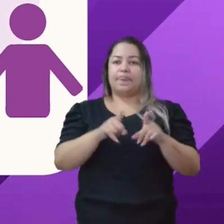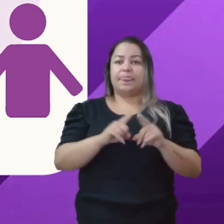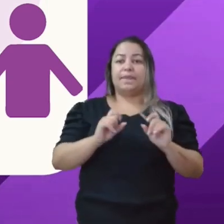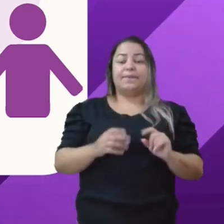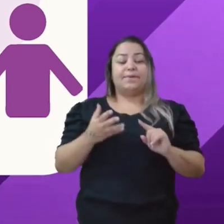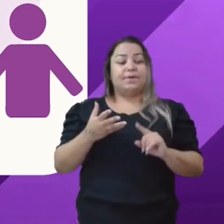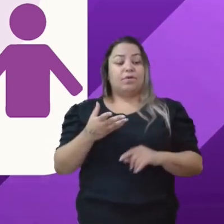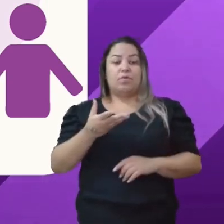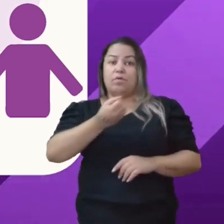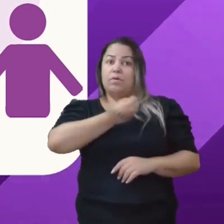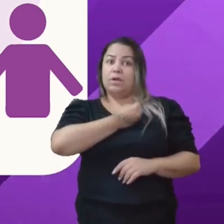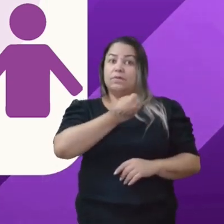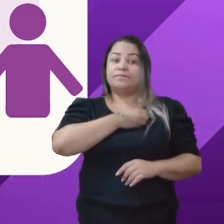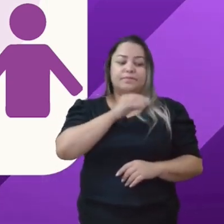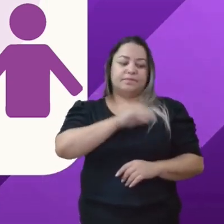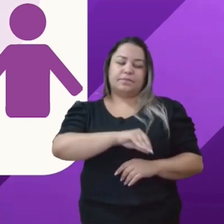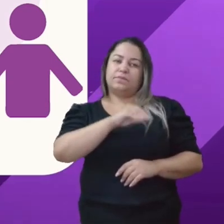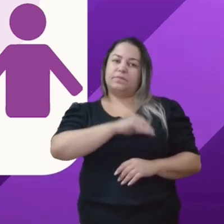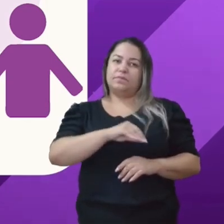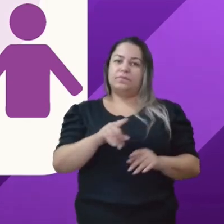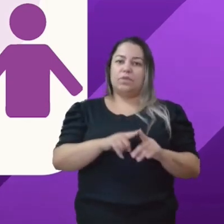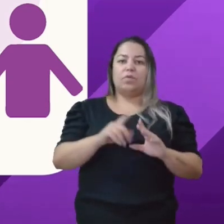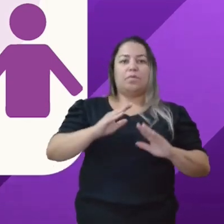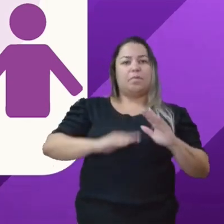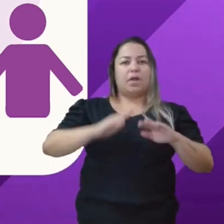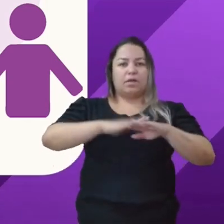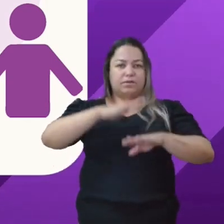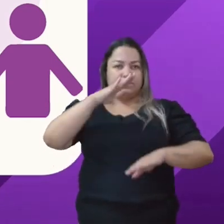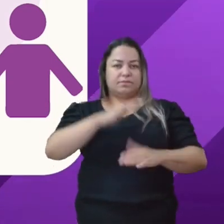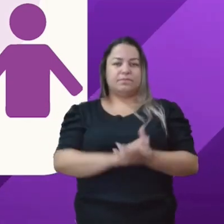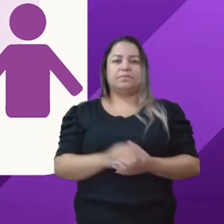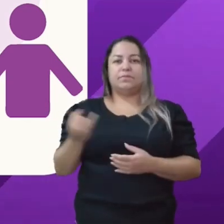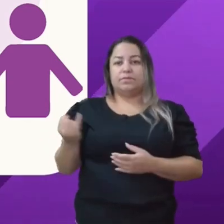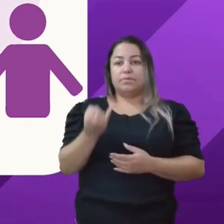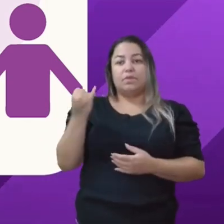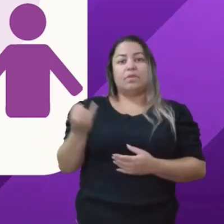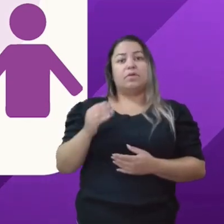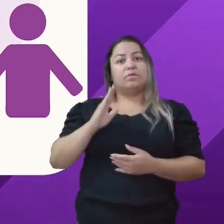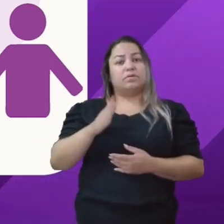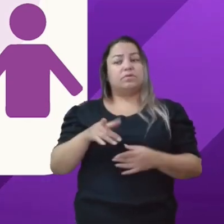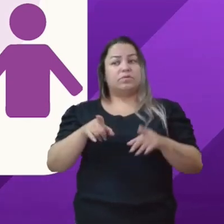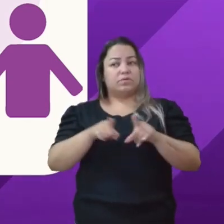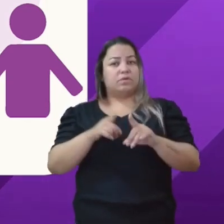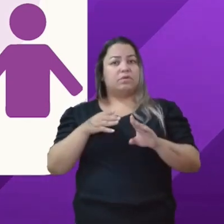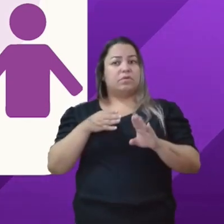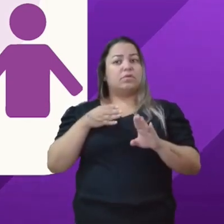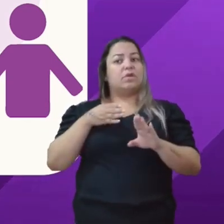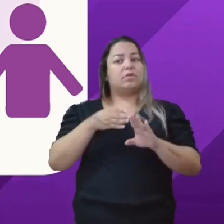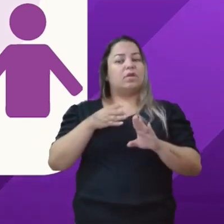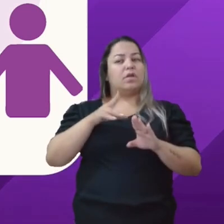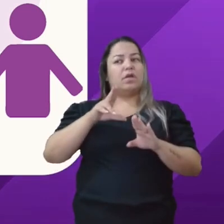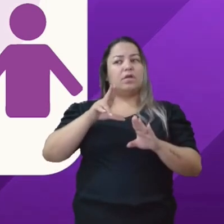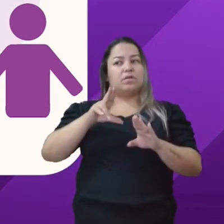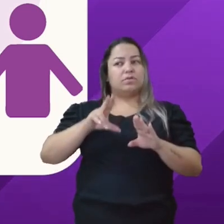pessoa ganha de renda e tributa mais ou tributa menos. Isso é essencial. Já na tributação indireta, que é o que a gente vai chamar